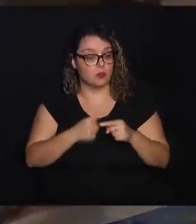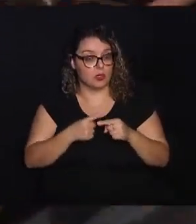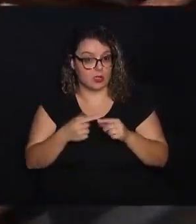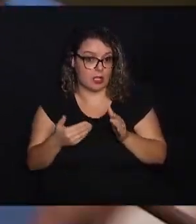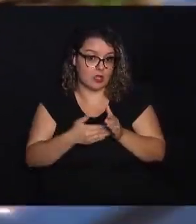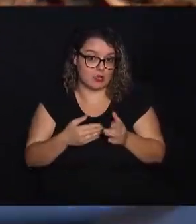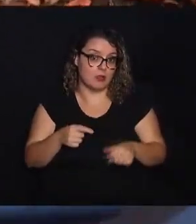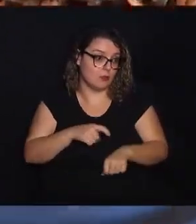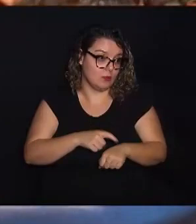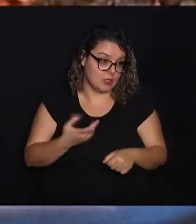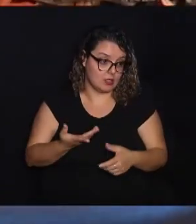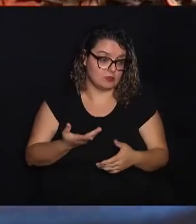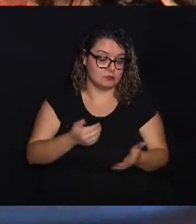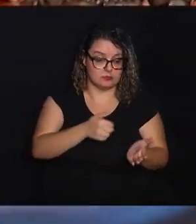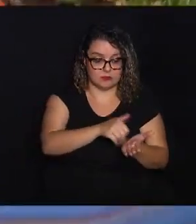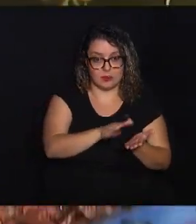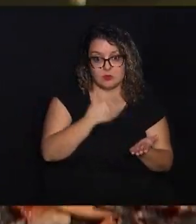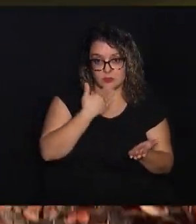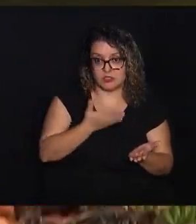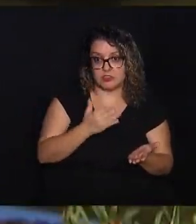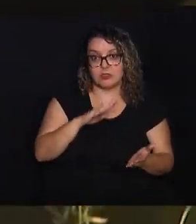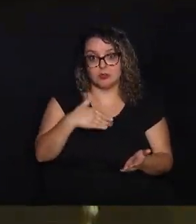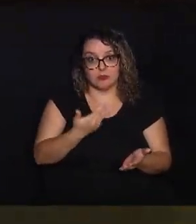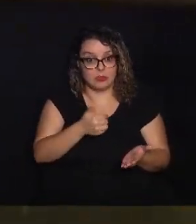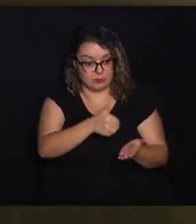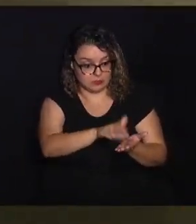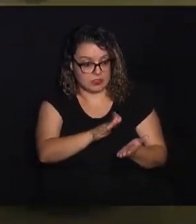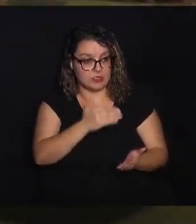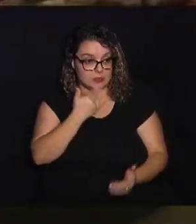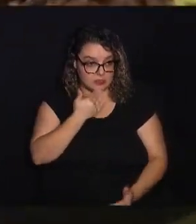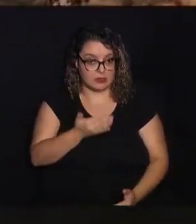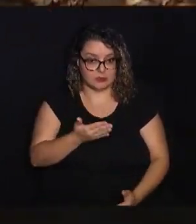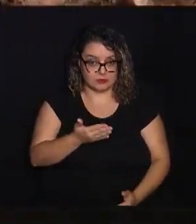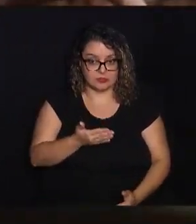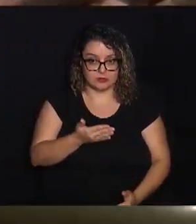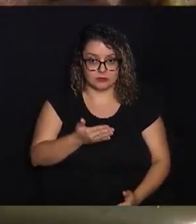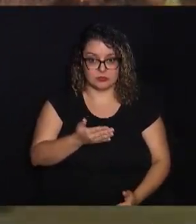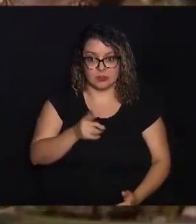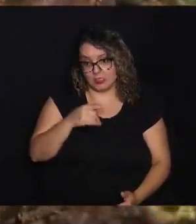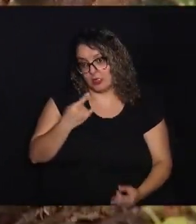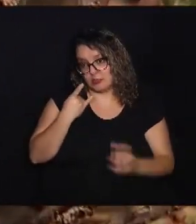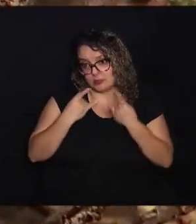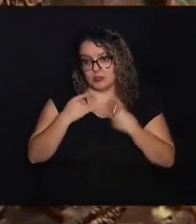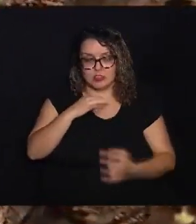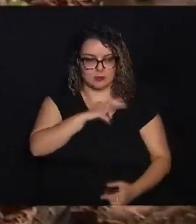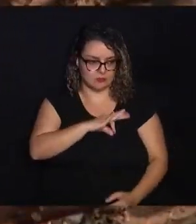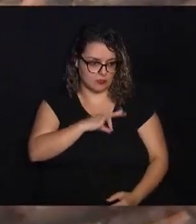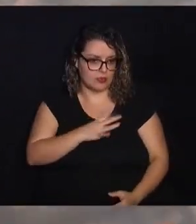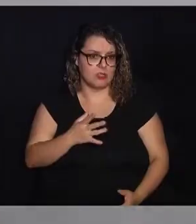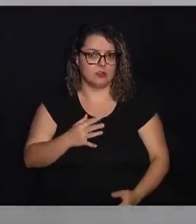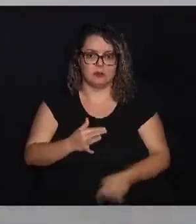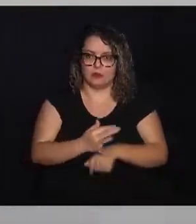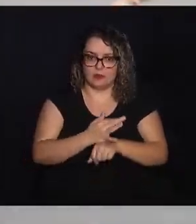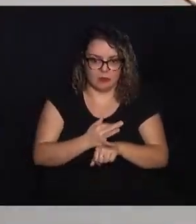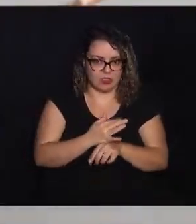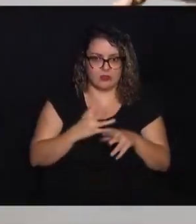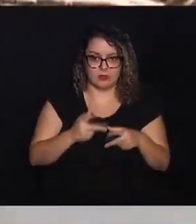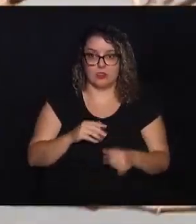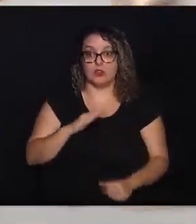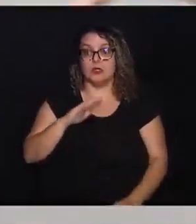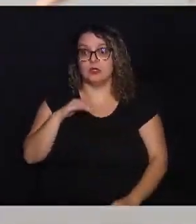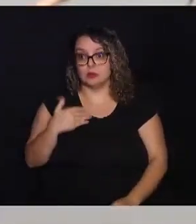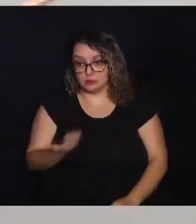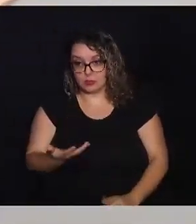eu saí da empresa e quando você sai da empresa, é interessante que você tenha o seu salário, tenha as suas férias. E quando você